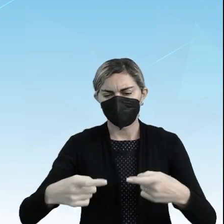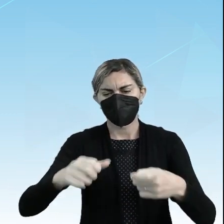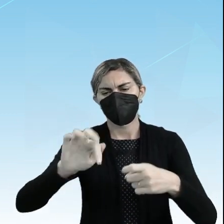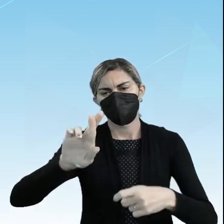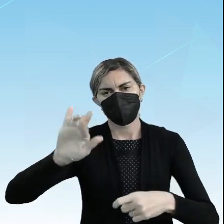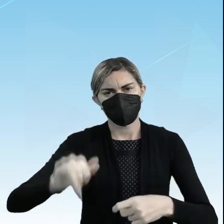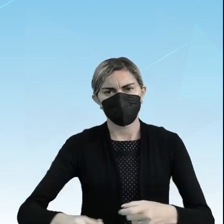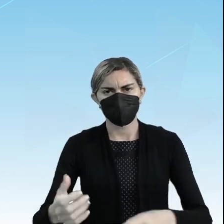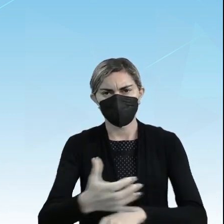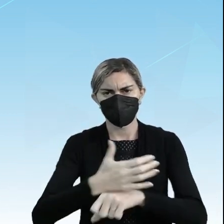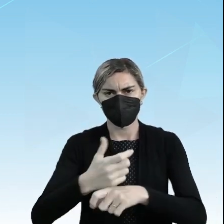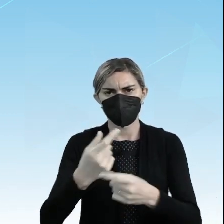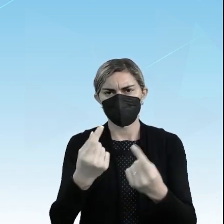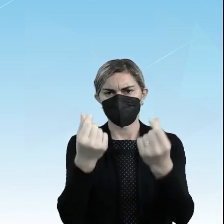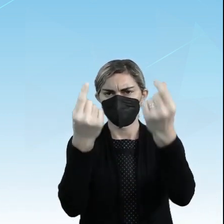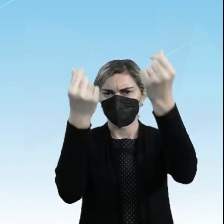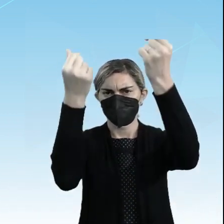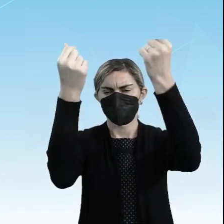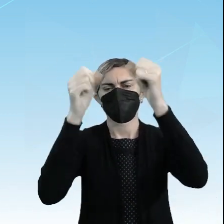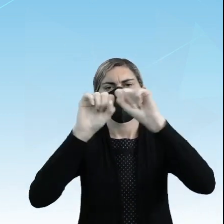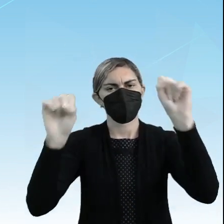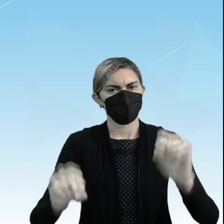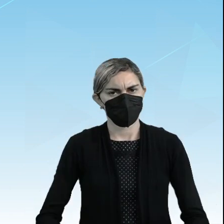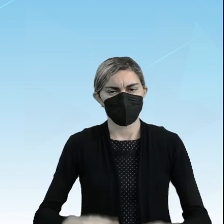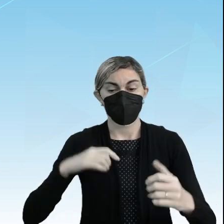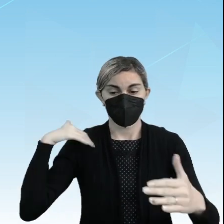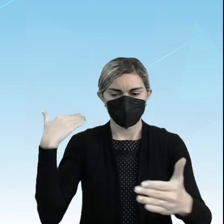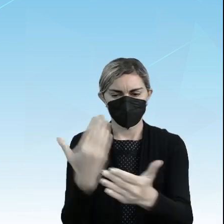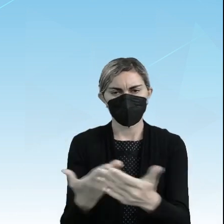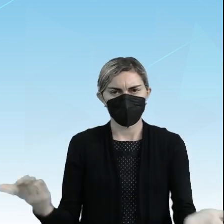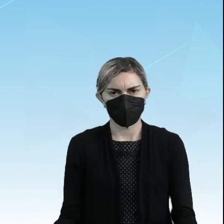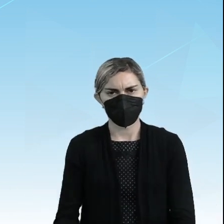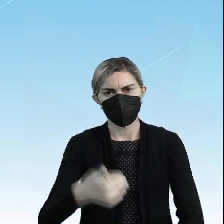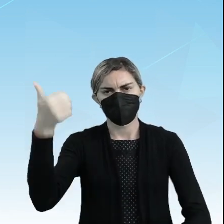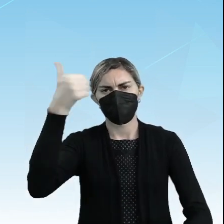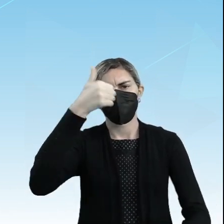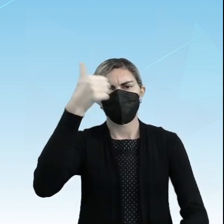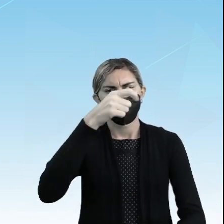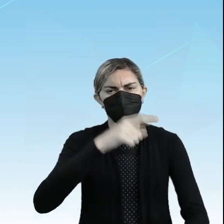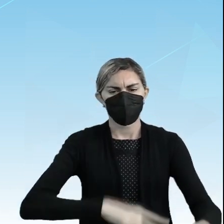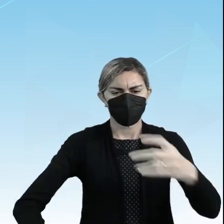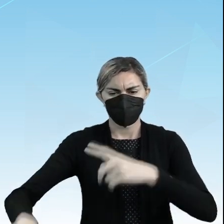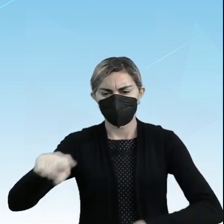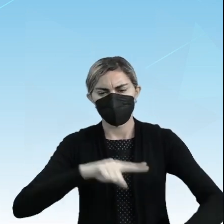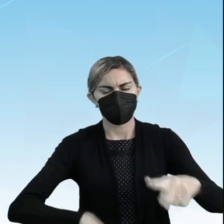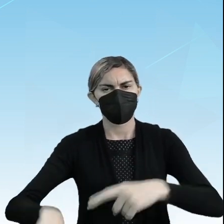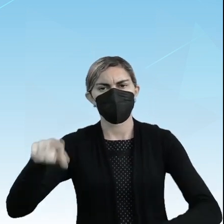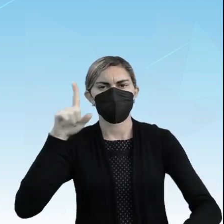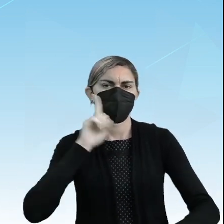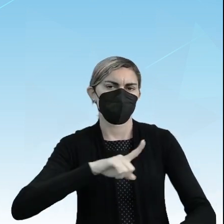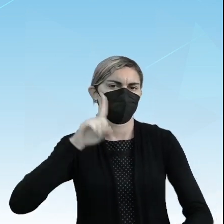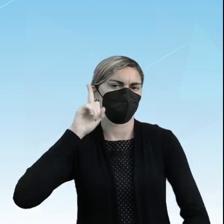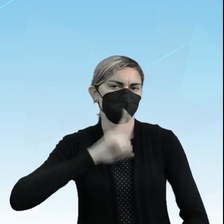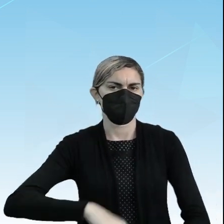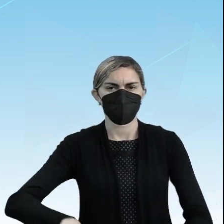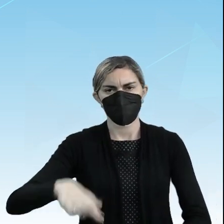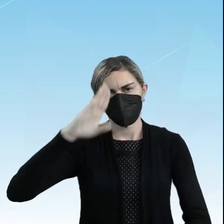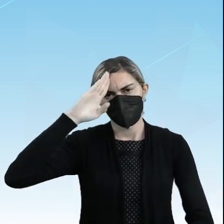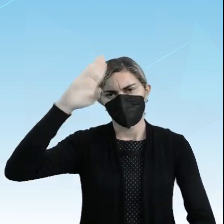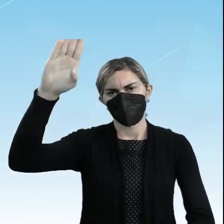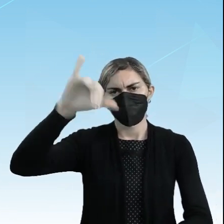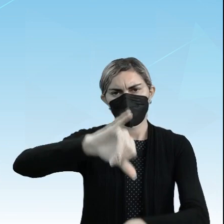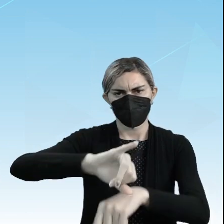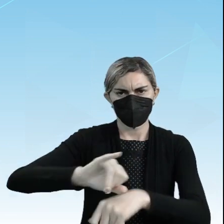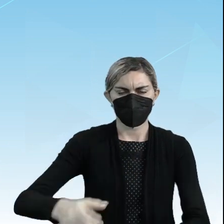sistema capitalista se consolidou até o momento como a primícia dominante e os Estados Unidos como a principal